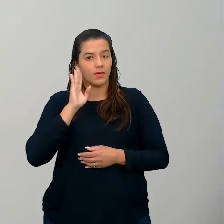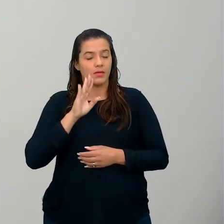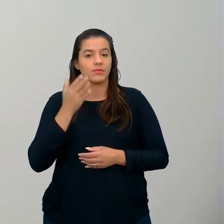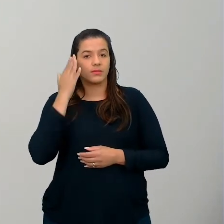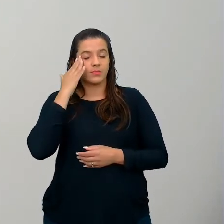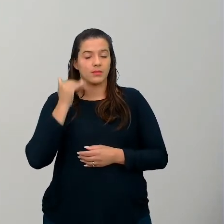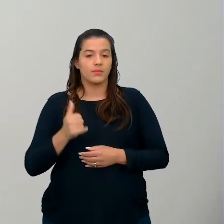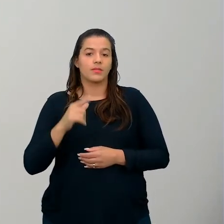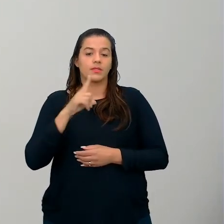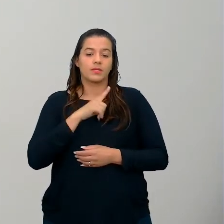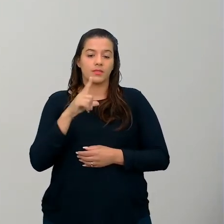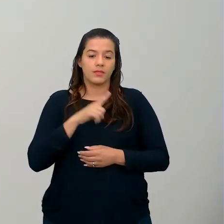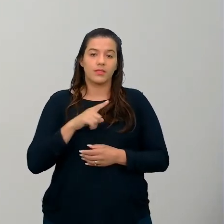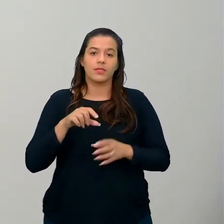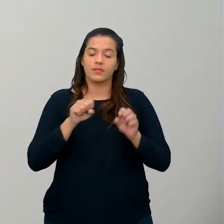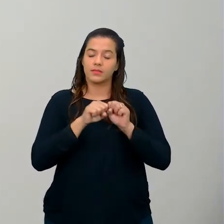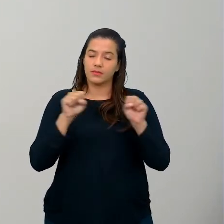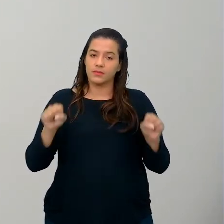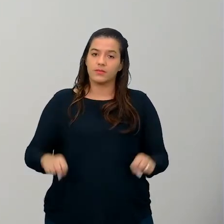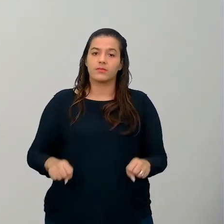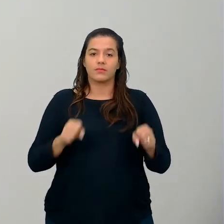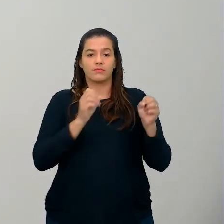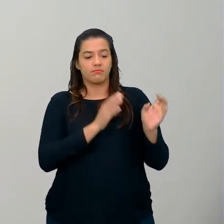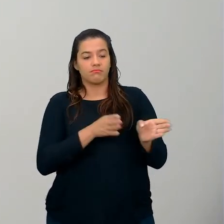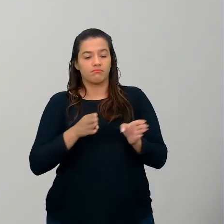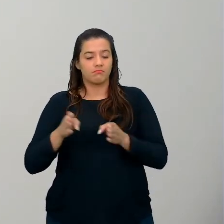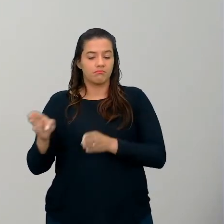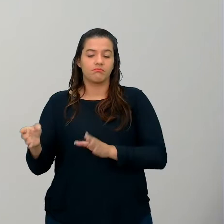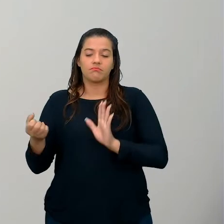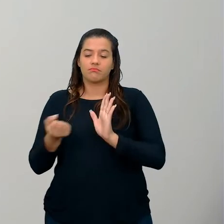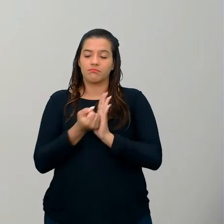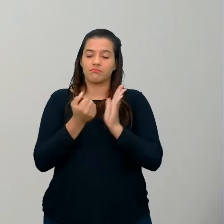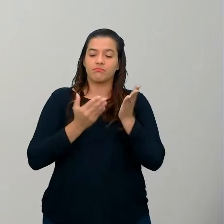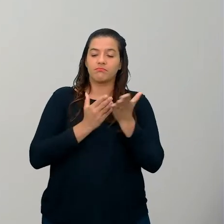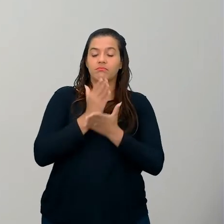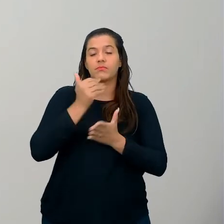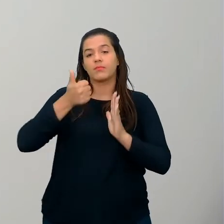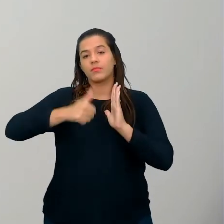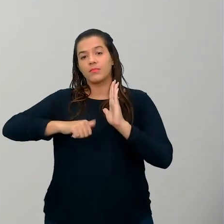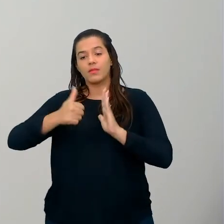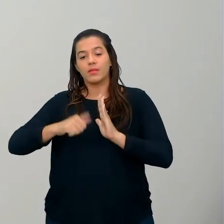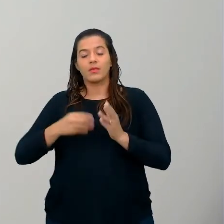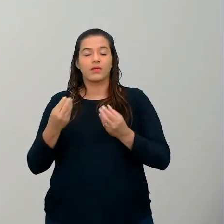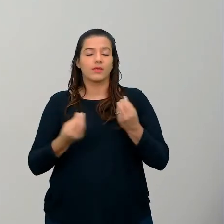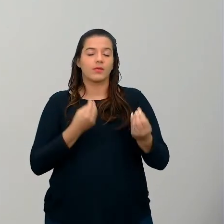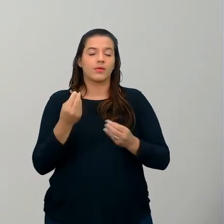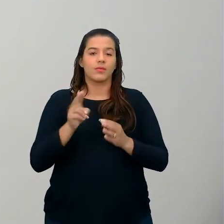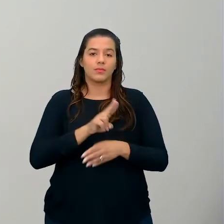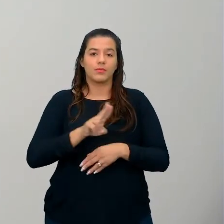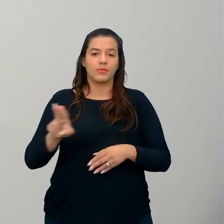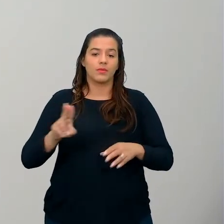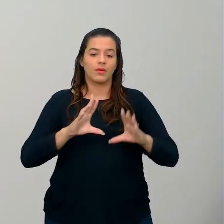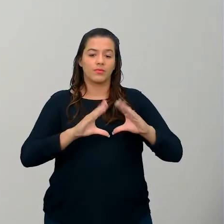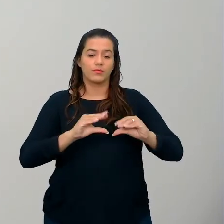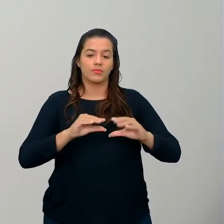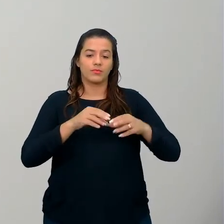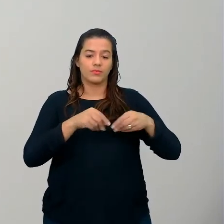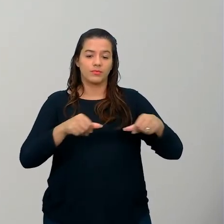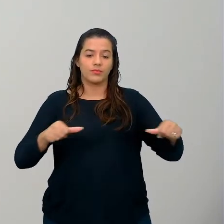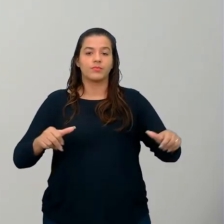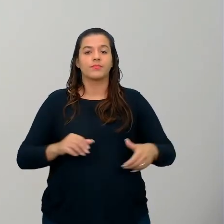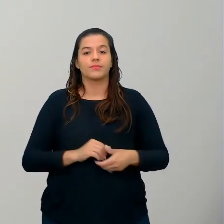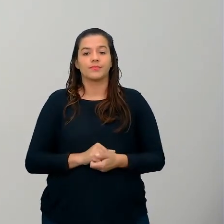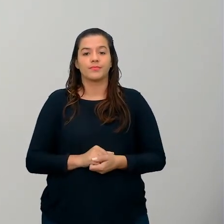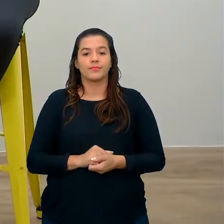que existe, né, esse sistema aí de classificação e até mesmo como que você pode nomear aí o solo. Muito bacana, viu? Que